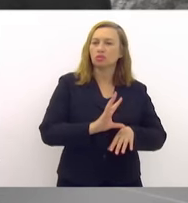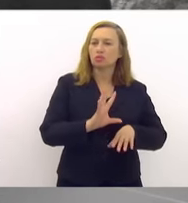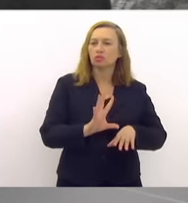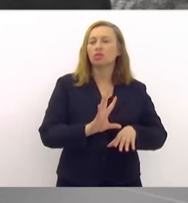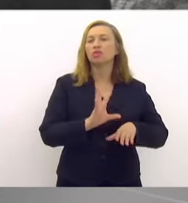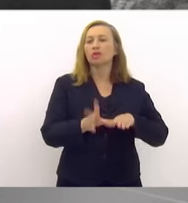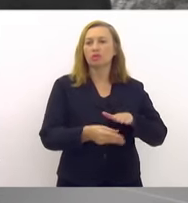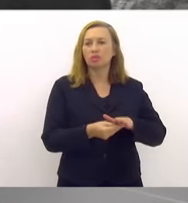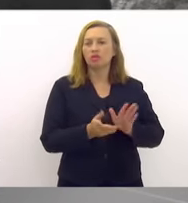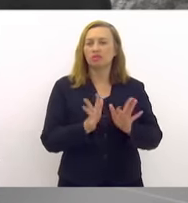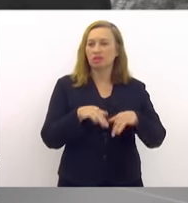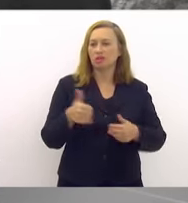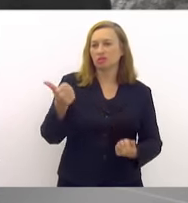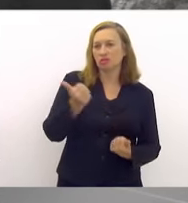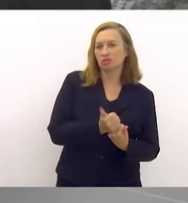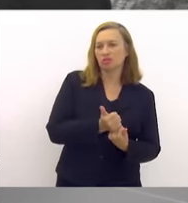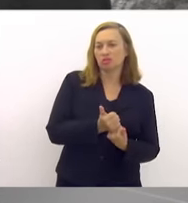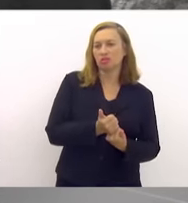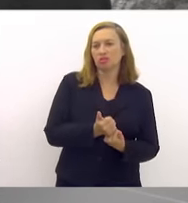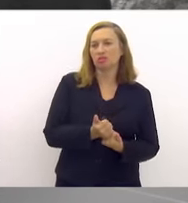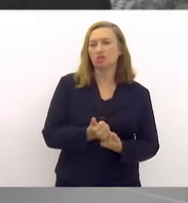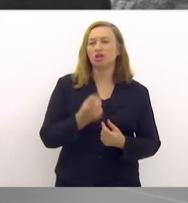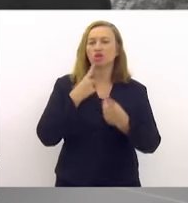por substitutivo em discussão.